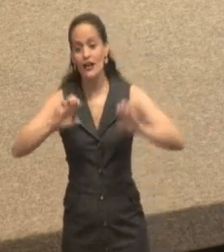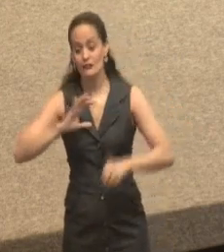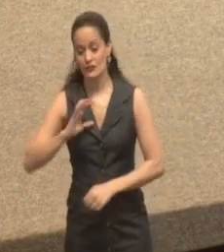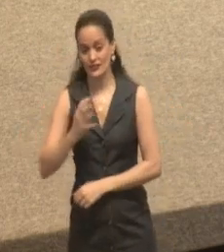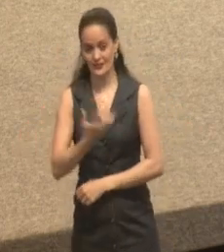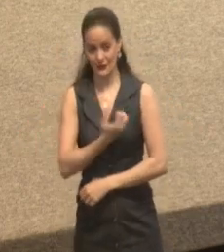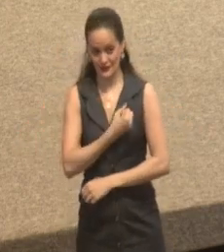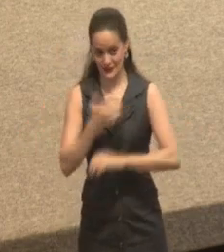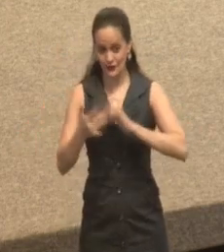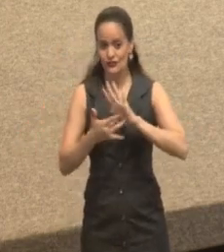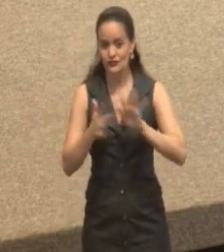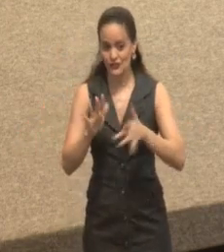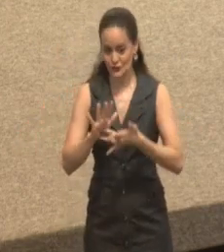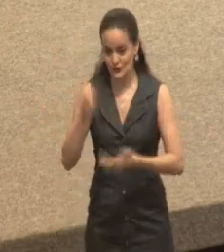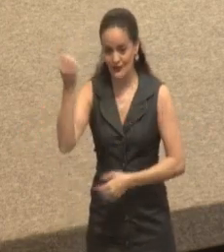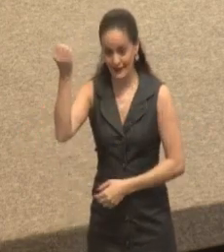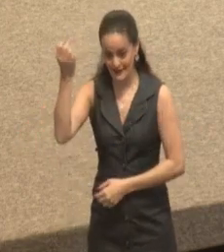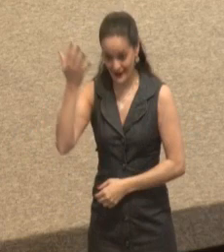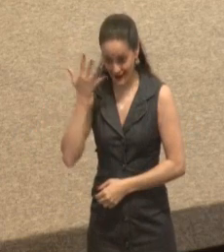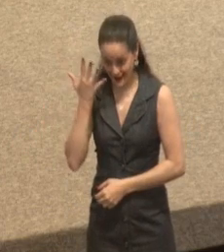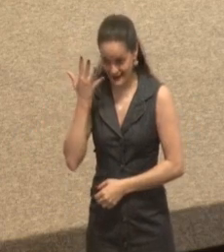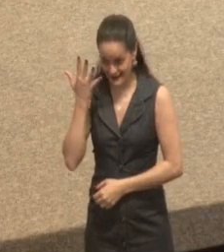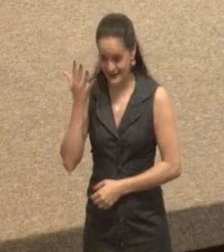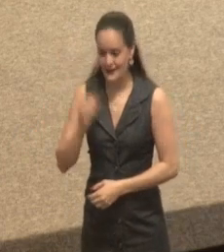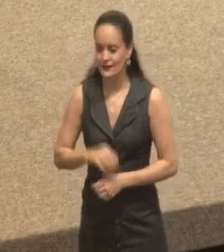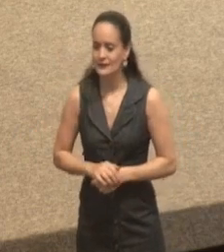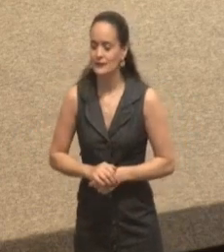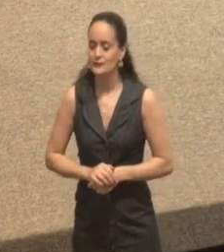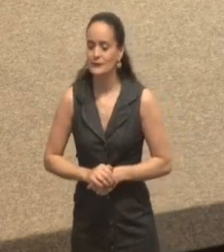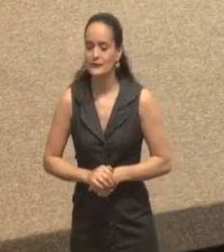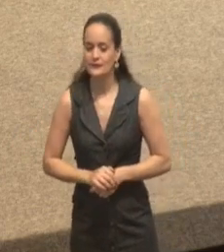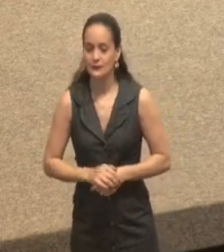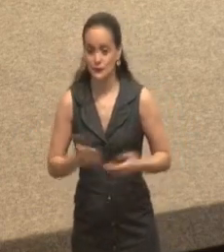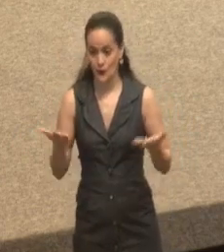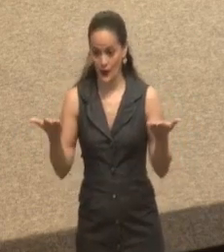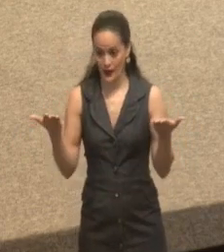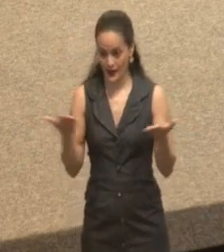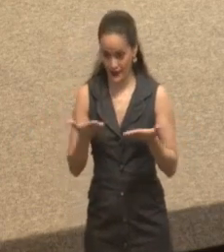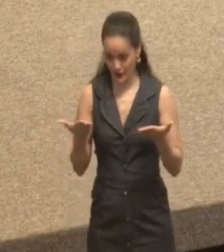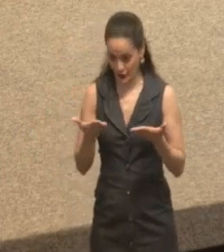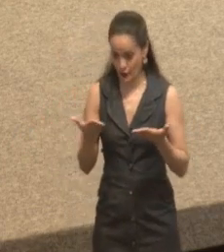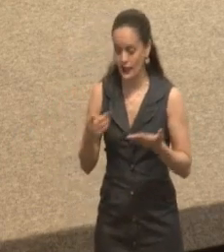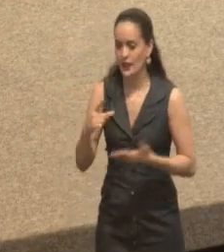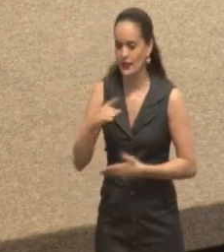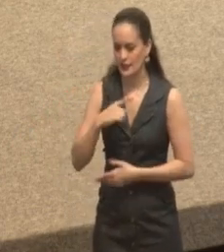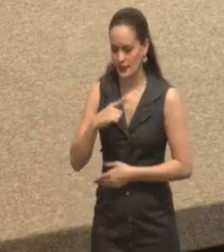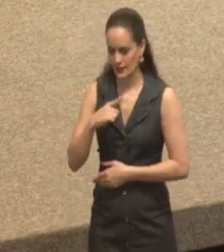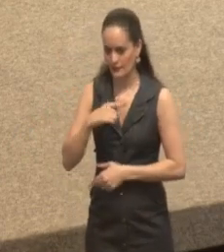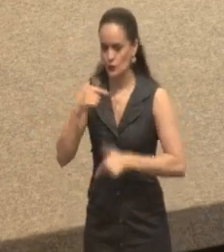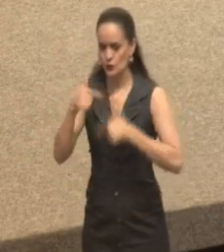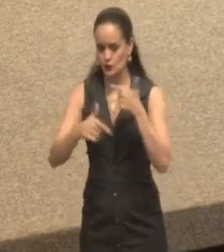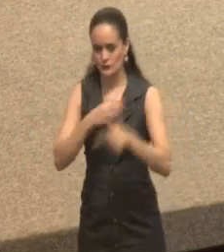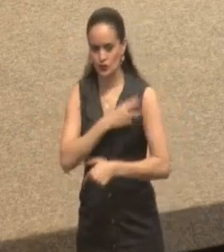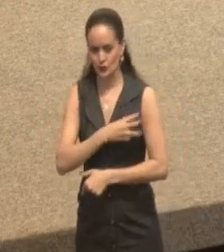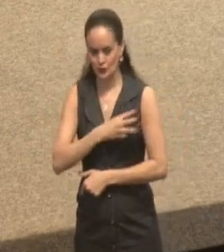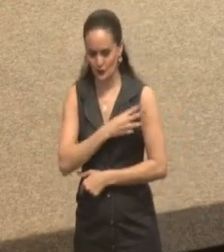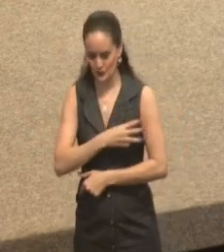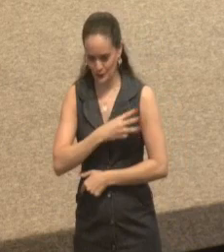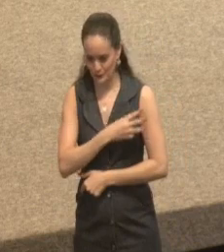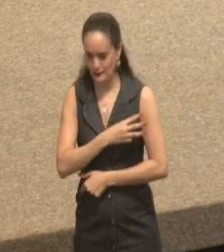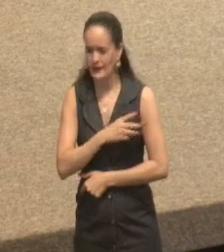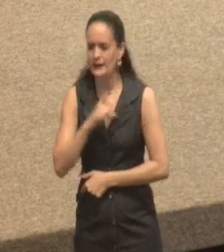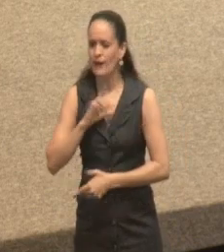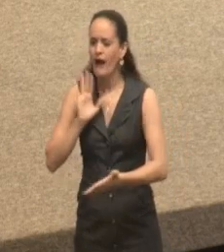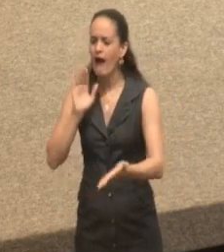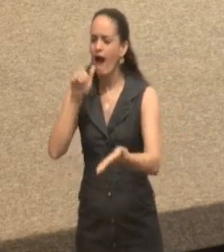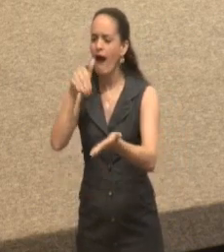da Graça. Estamos encerrando, irmãos, a nossa campanha para esse ano, mas como não temos campanha até o mês de março,